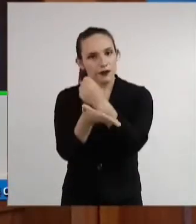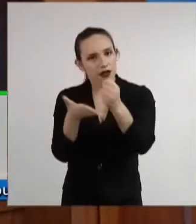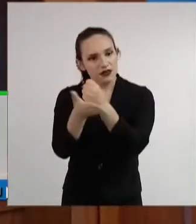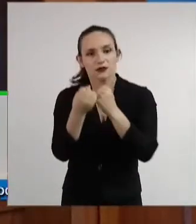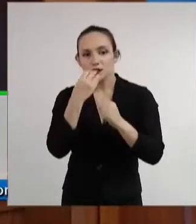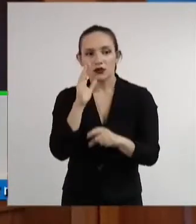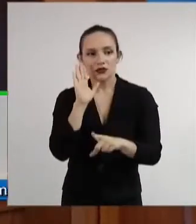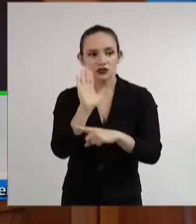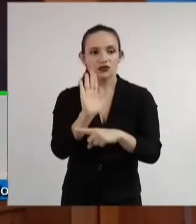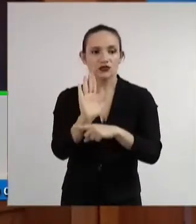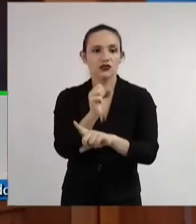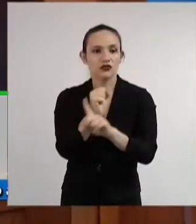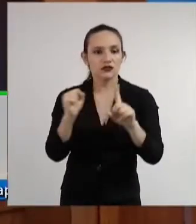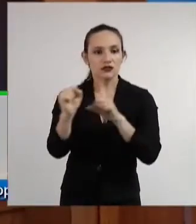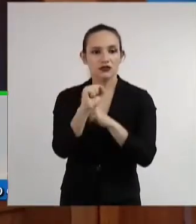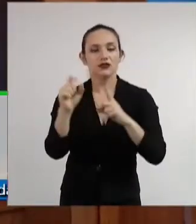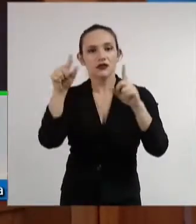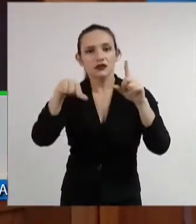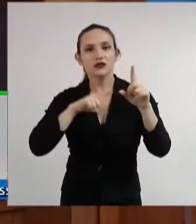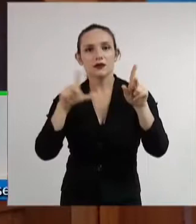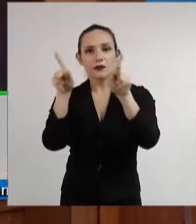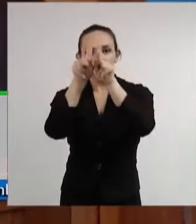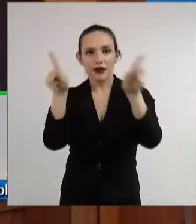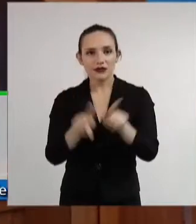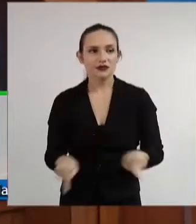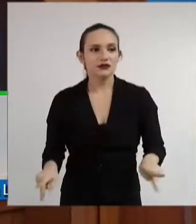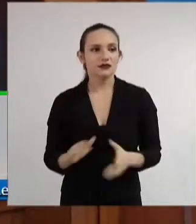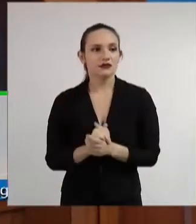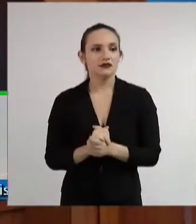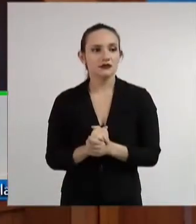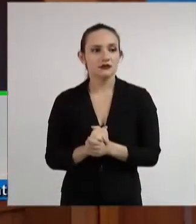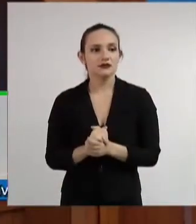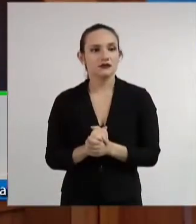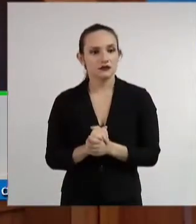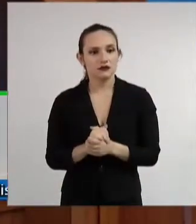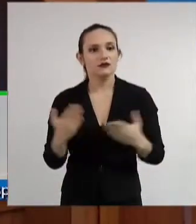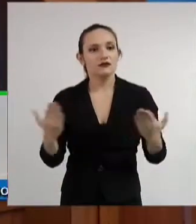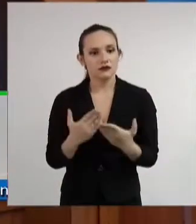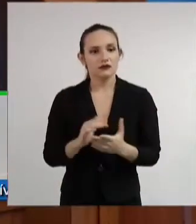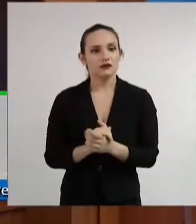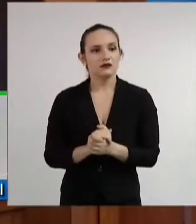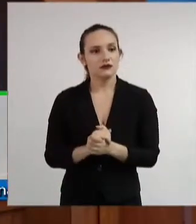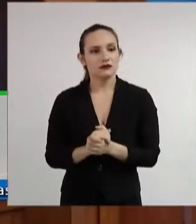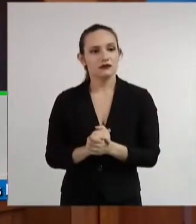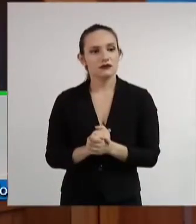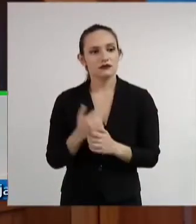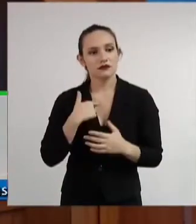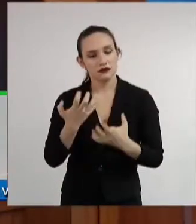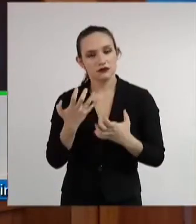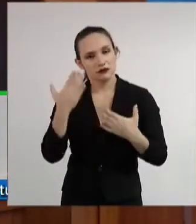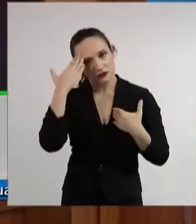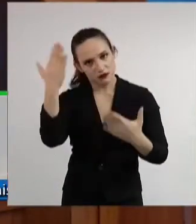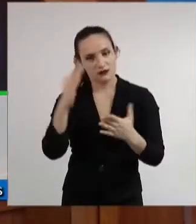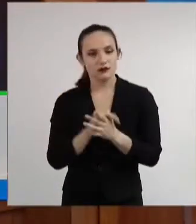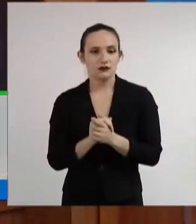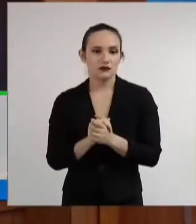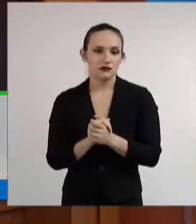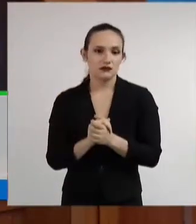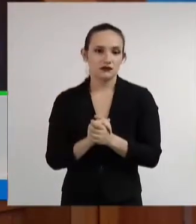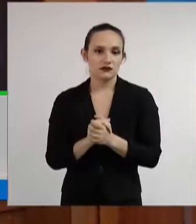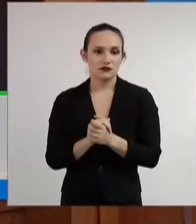nossa sociedade, para a paz, para o equilíbrio da nossa sociedade. Então, nesse sentido, eu quero aqui